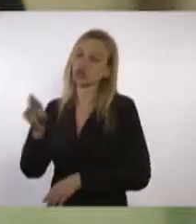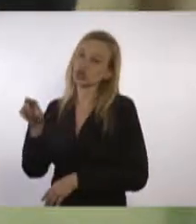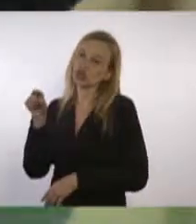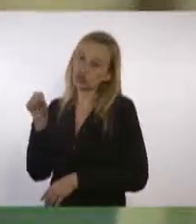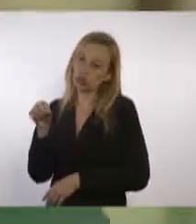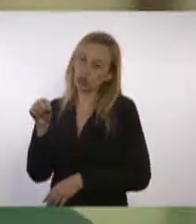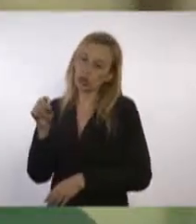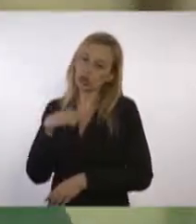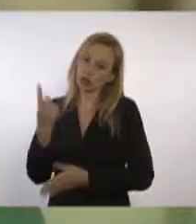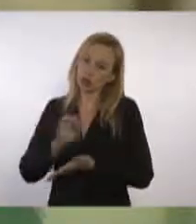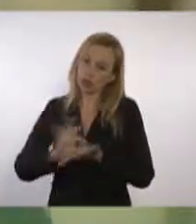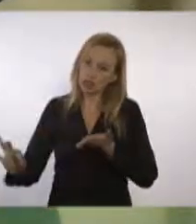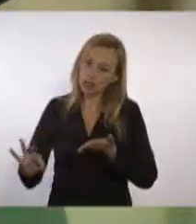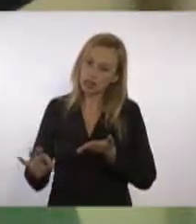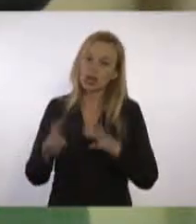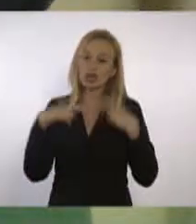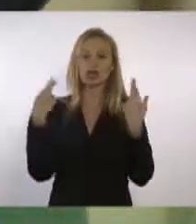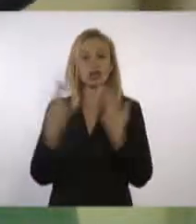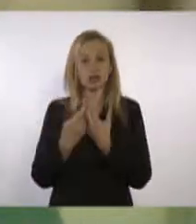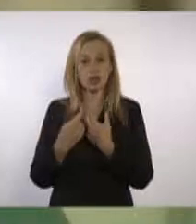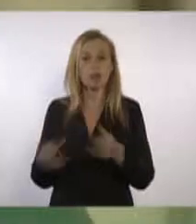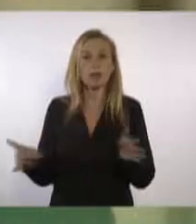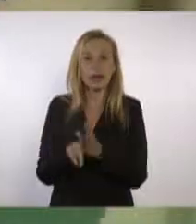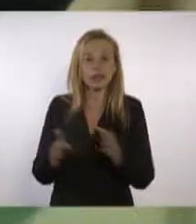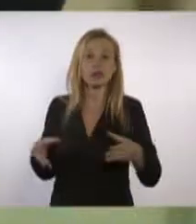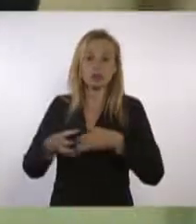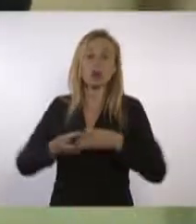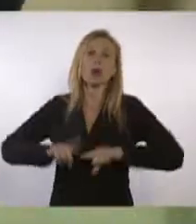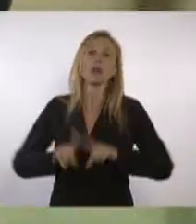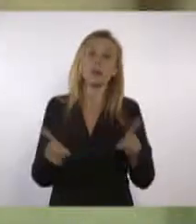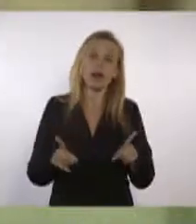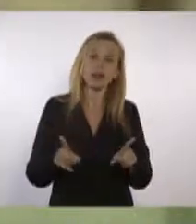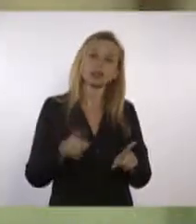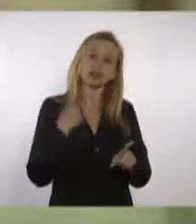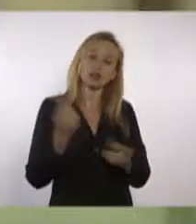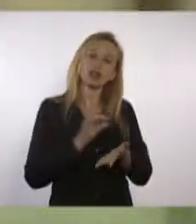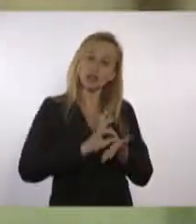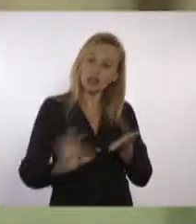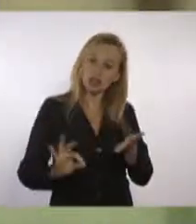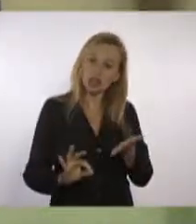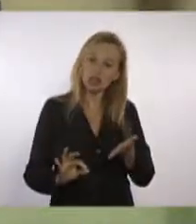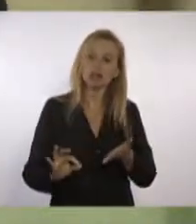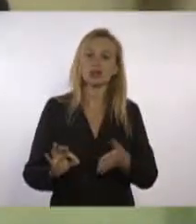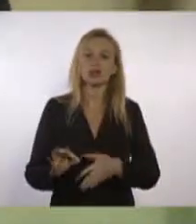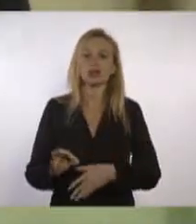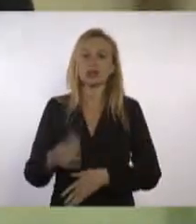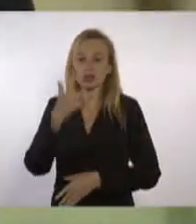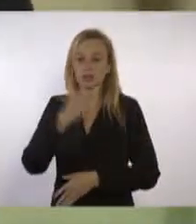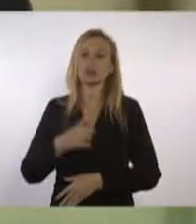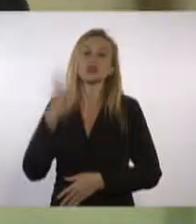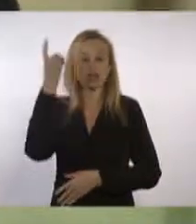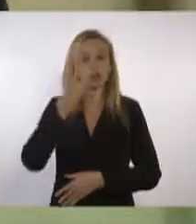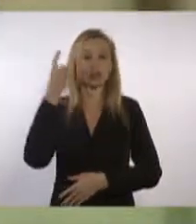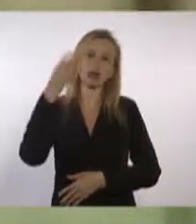assine dizendo que a reunião foi da comissão, mas que a gente assine enquanto deputados